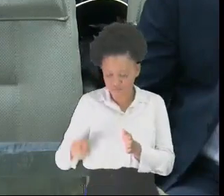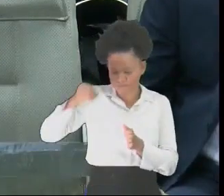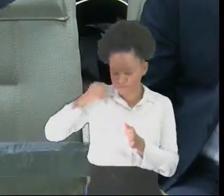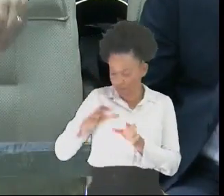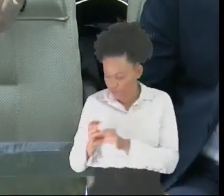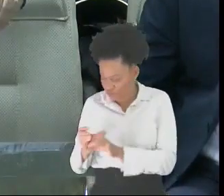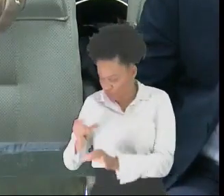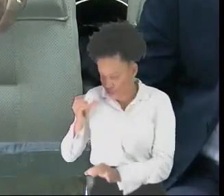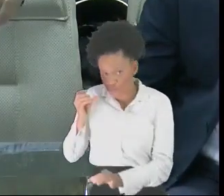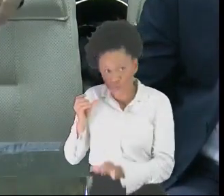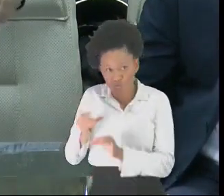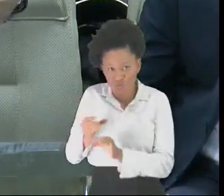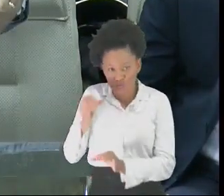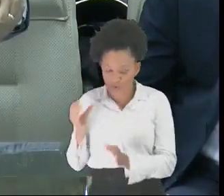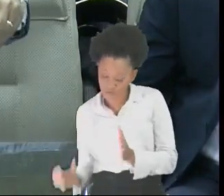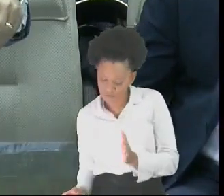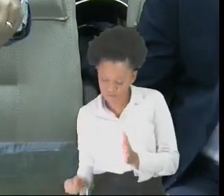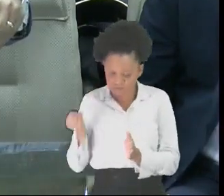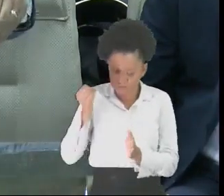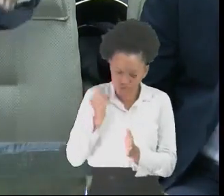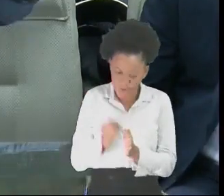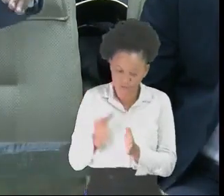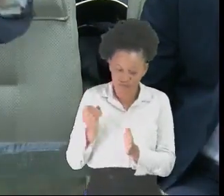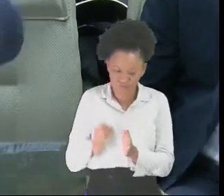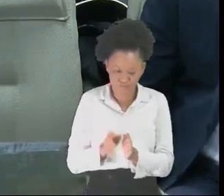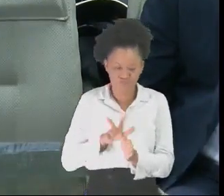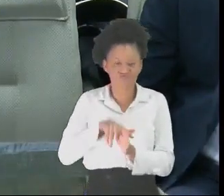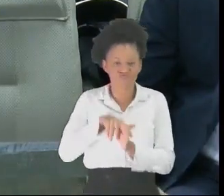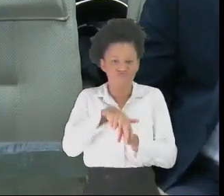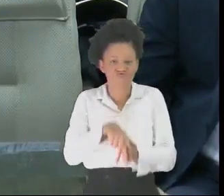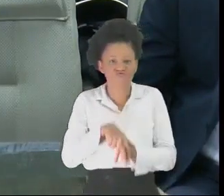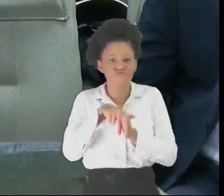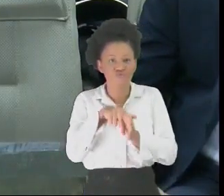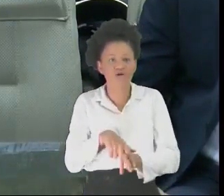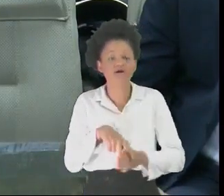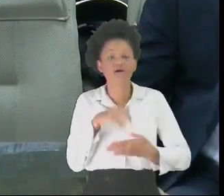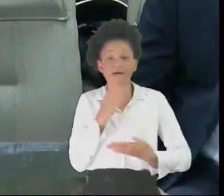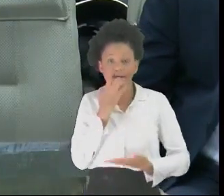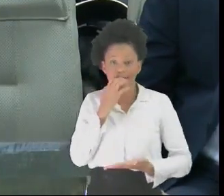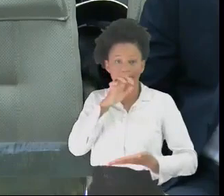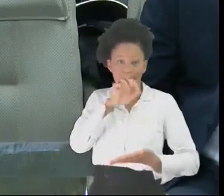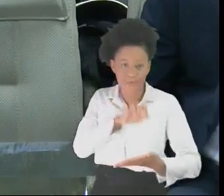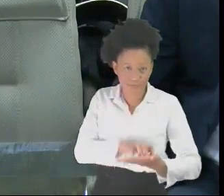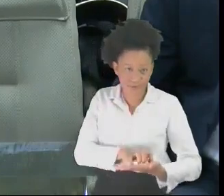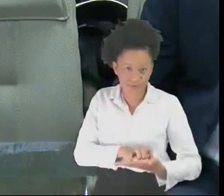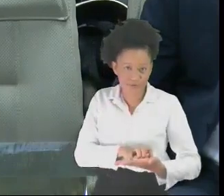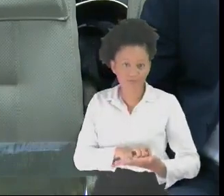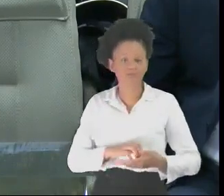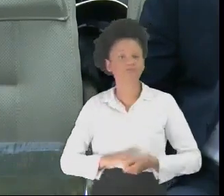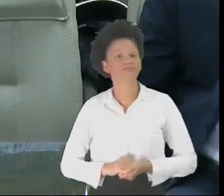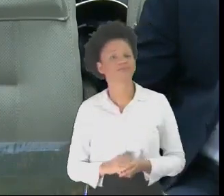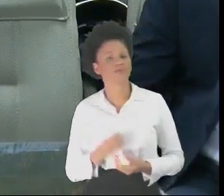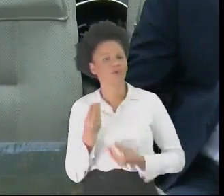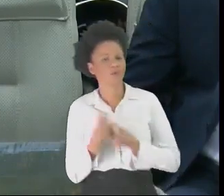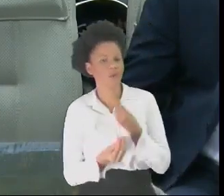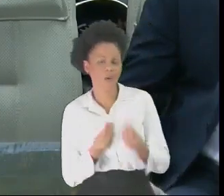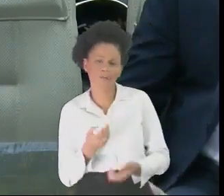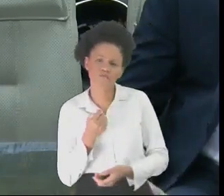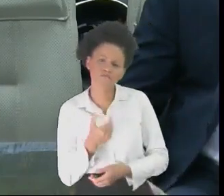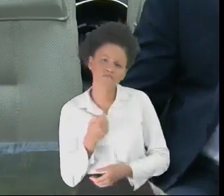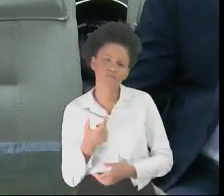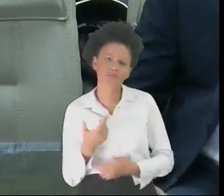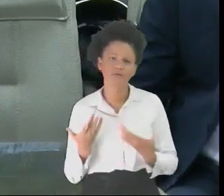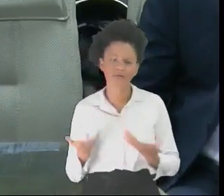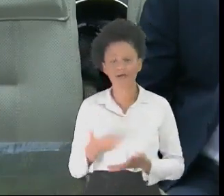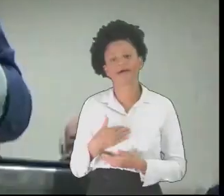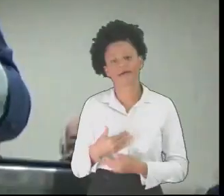coxim, nos bolsos do coxim, levava-se o quê? As cartas. Por isso que chama-se o quê? Epístola. Como pouca gente sabe o que é epístola, eu